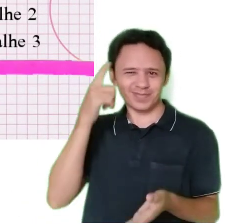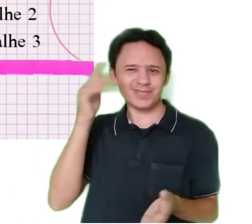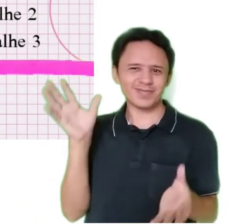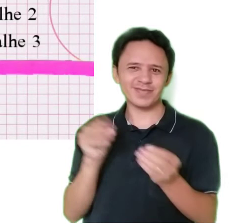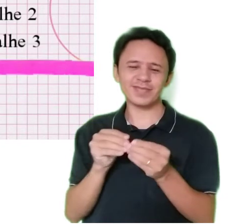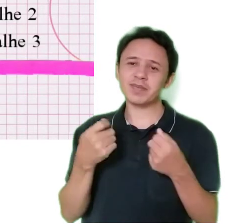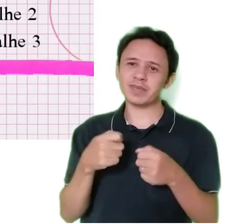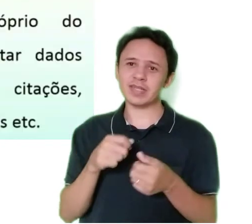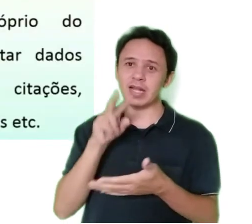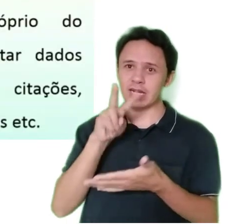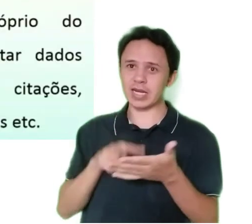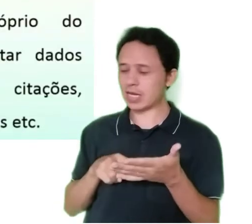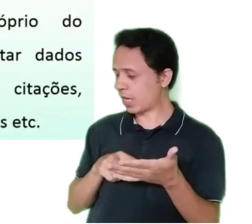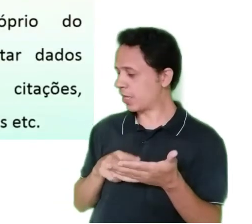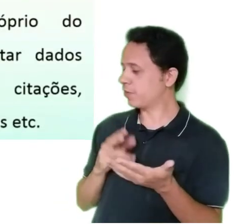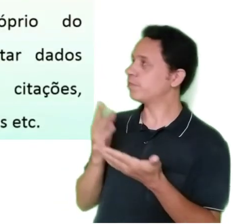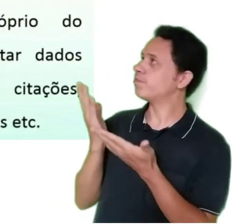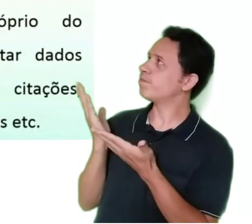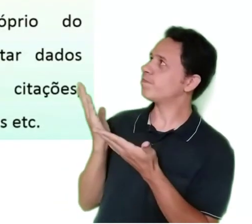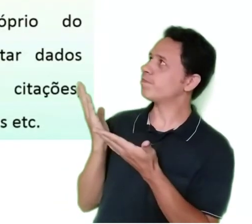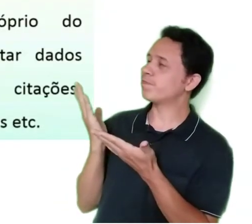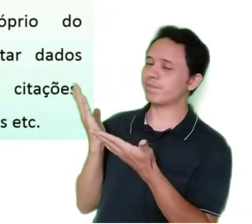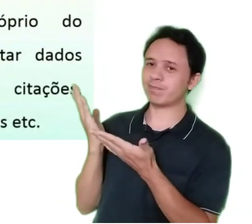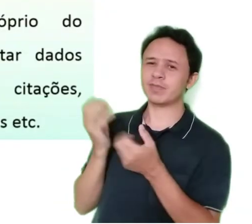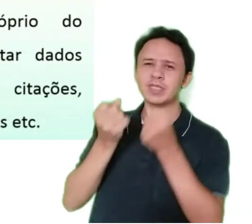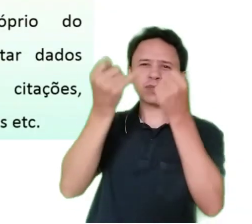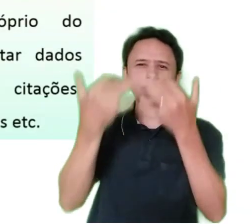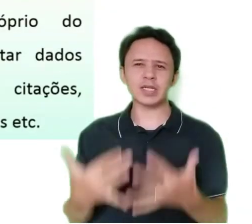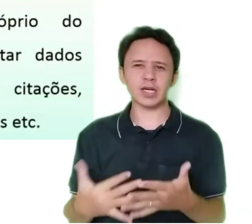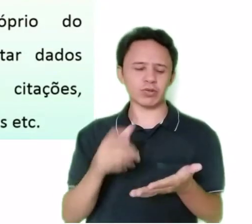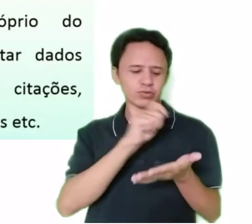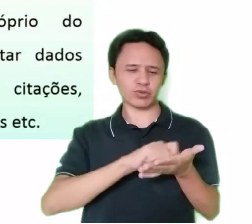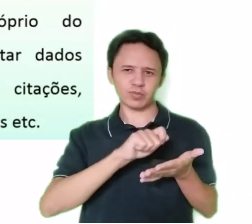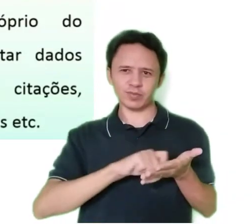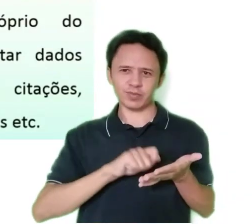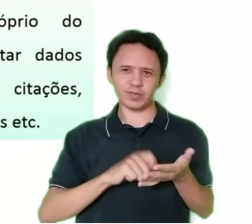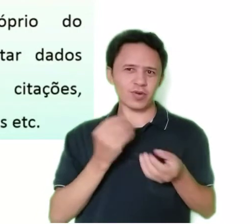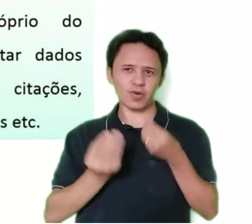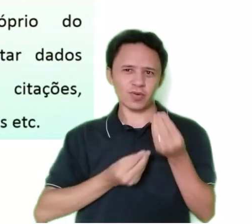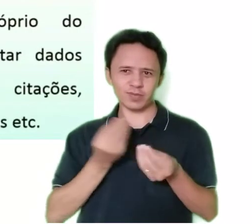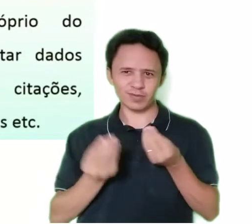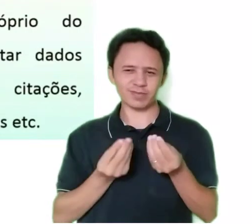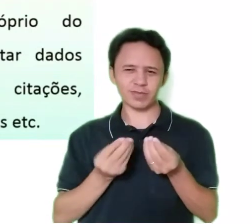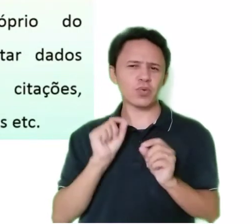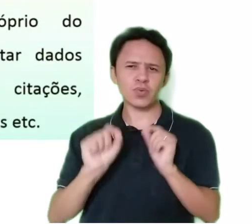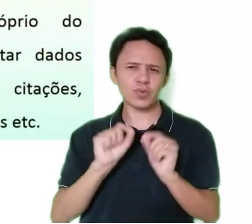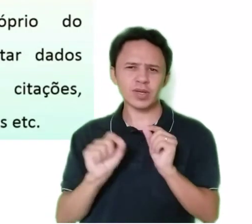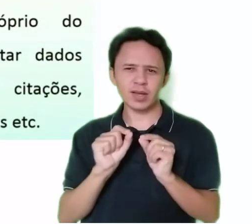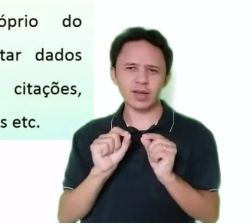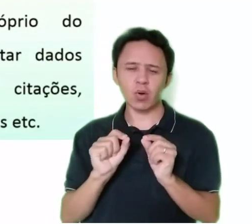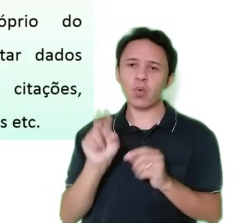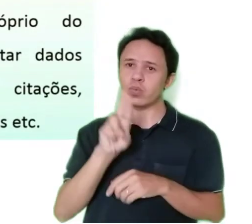Resumindo, leia essa tabela explicando sobre a tomada de notas. Tomar notas, é o